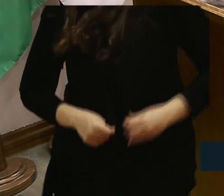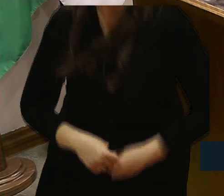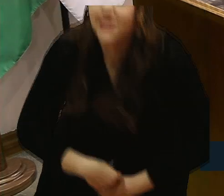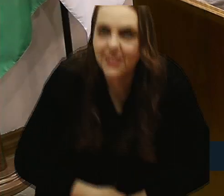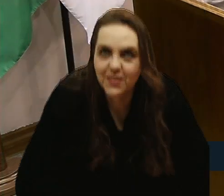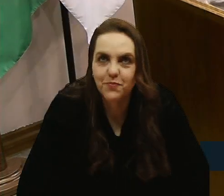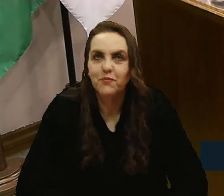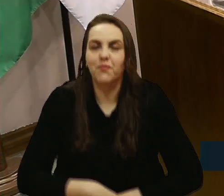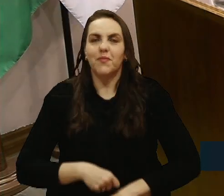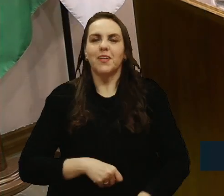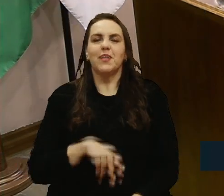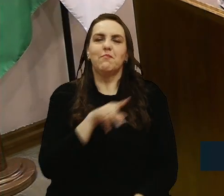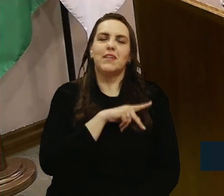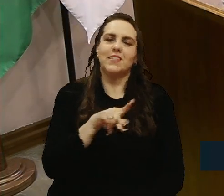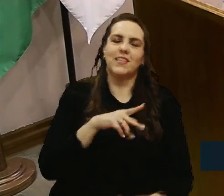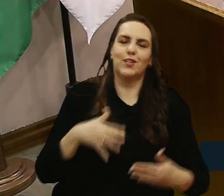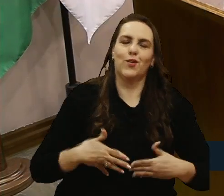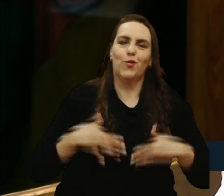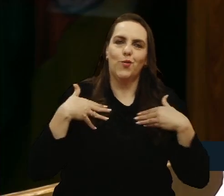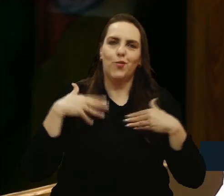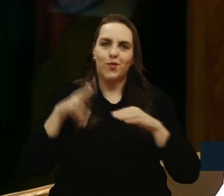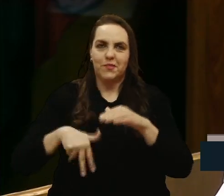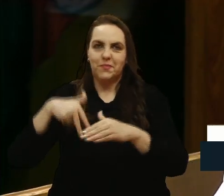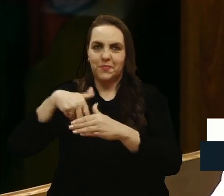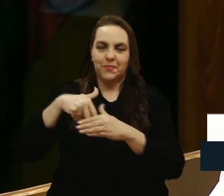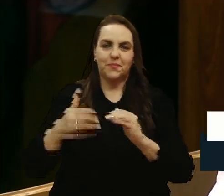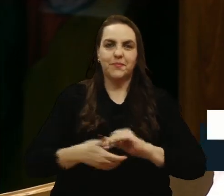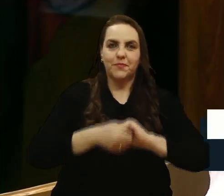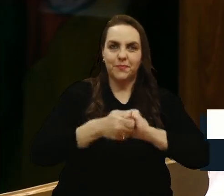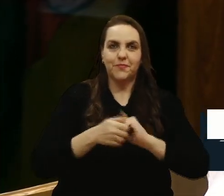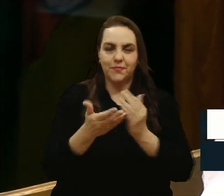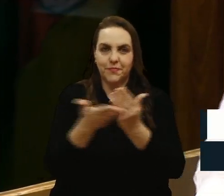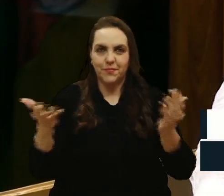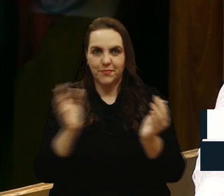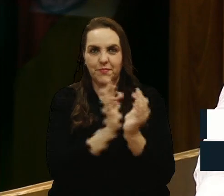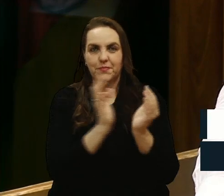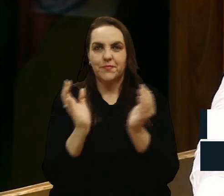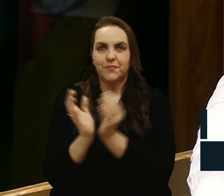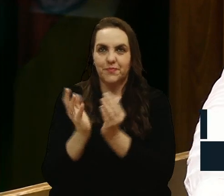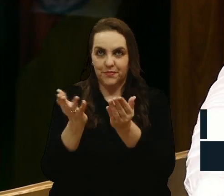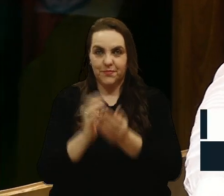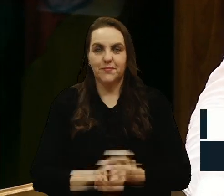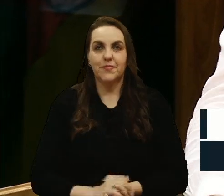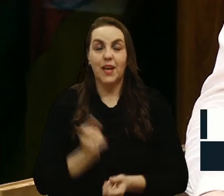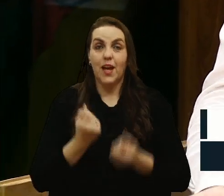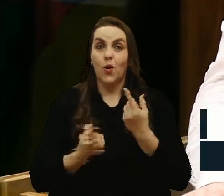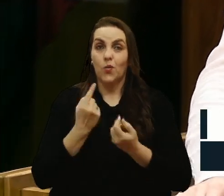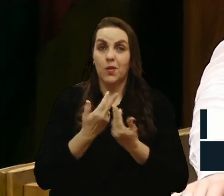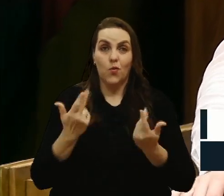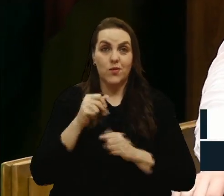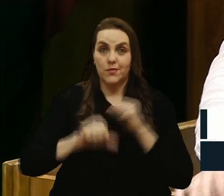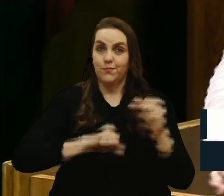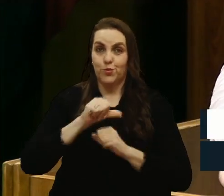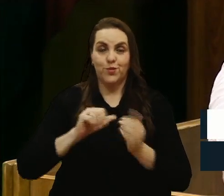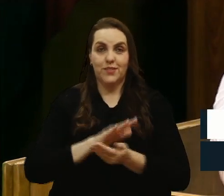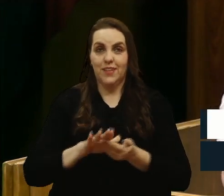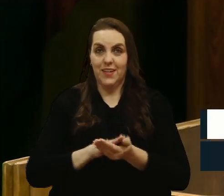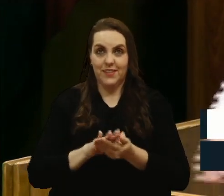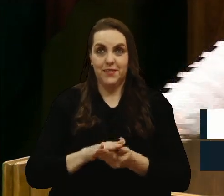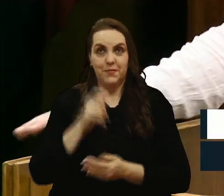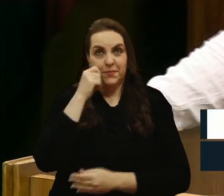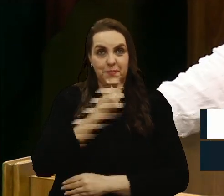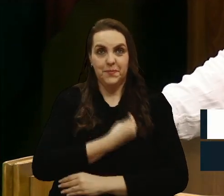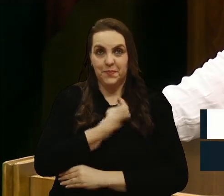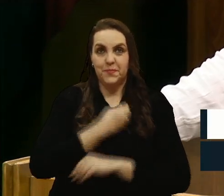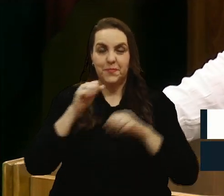Presidente, uma honra retornar a essa tribuna. Meus cumprimentos aos meus colegas. Algumas coisas não mudaram. A presença do plenário